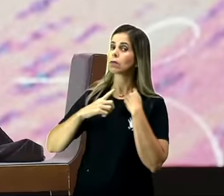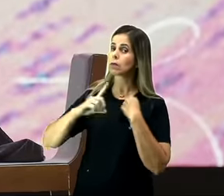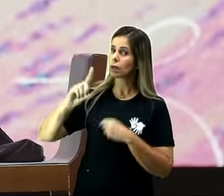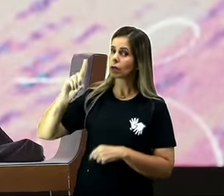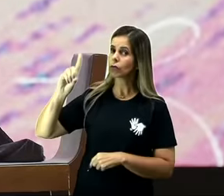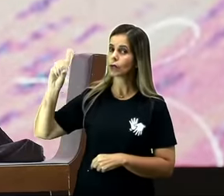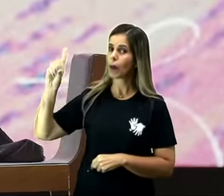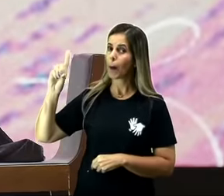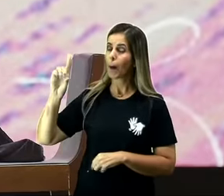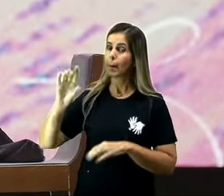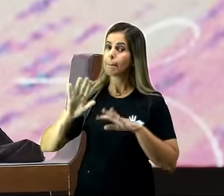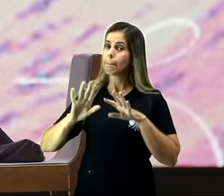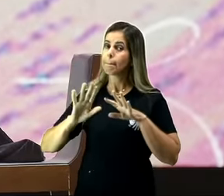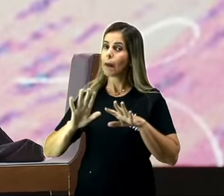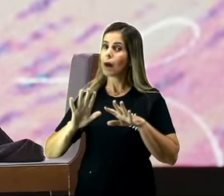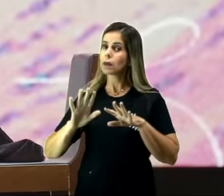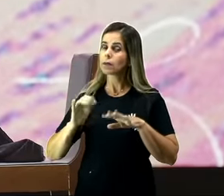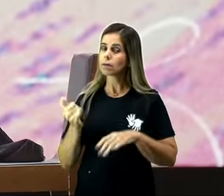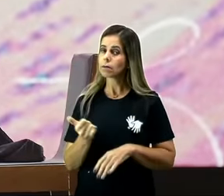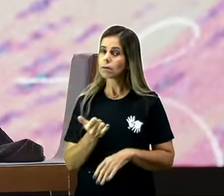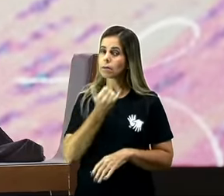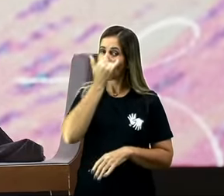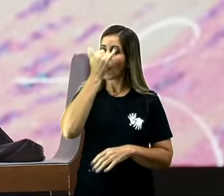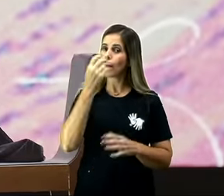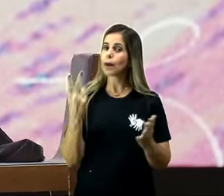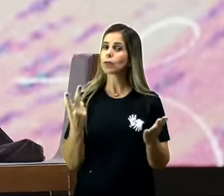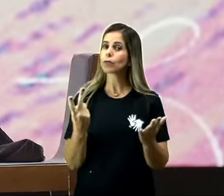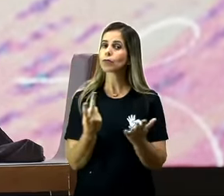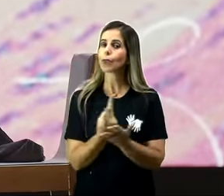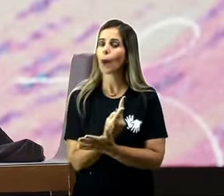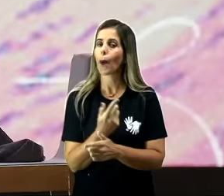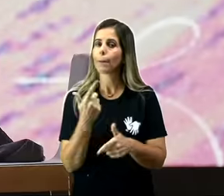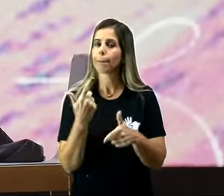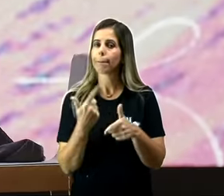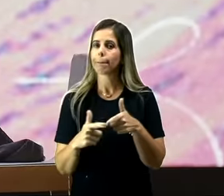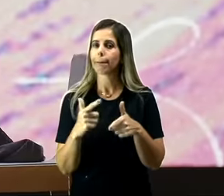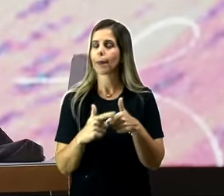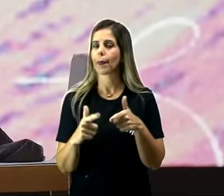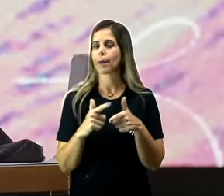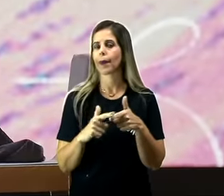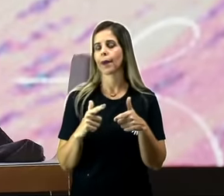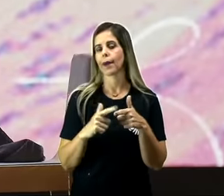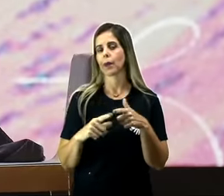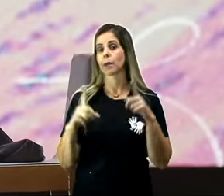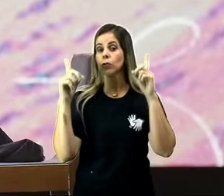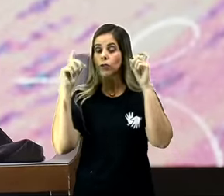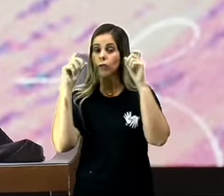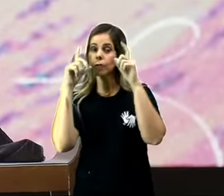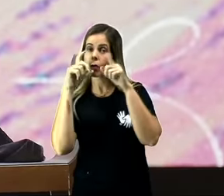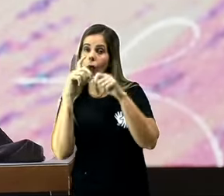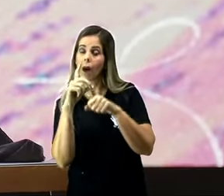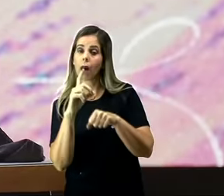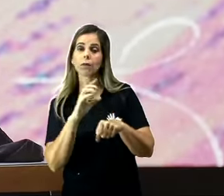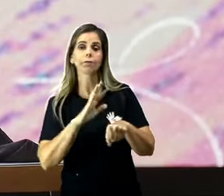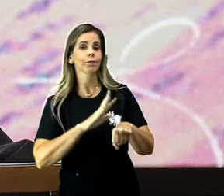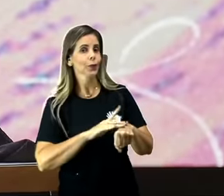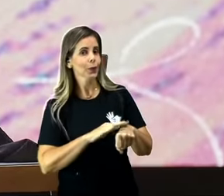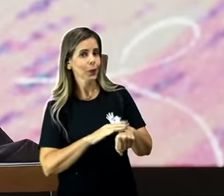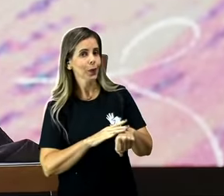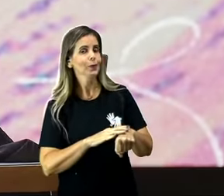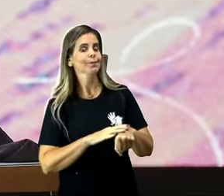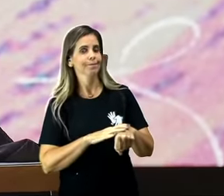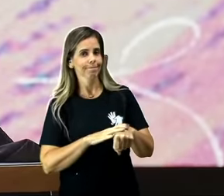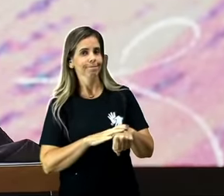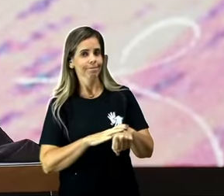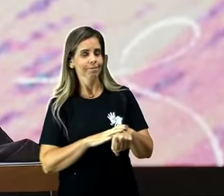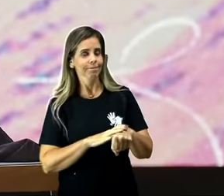o maior vento contrário que você já enfrentou na tua vida? Isso já aconteceu com alguém ou só com a gente que acontece essas coisas? Tem mais alguém aqui? Alguém pode levantar a